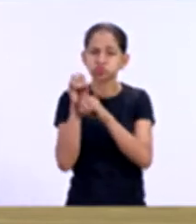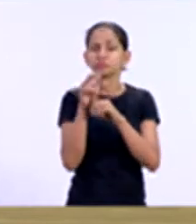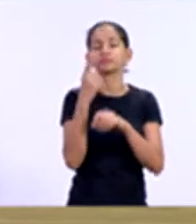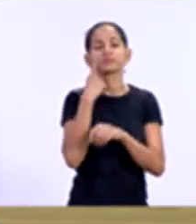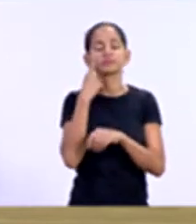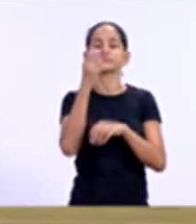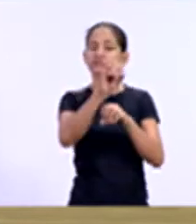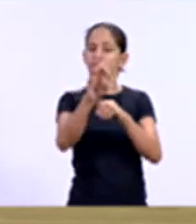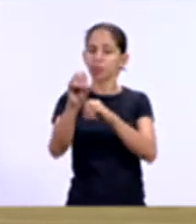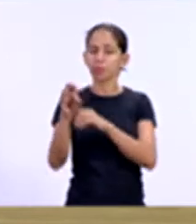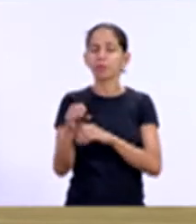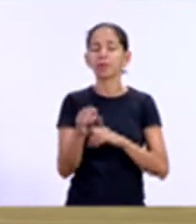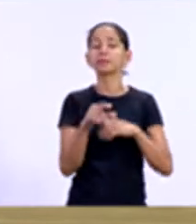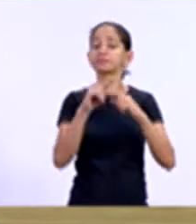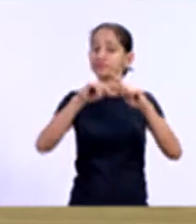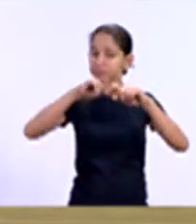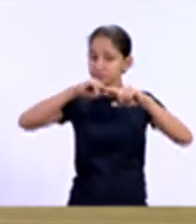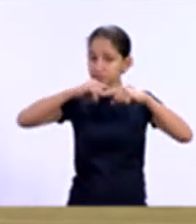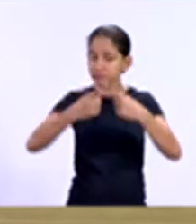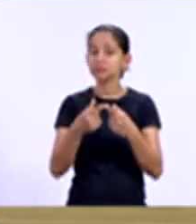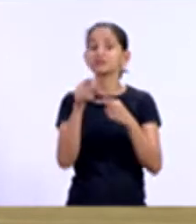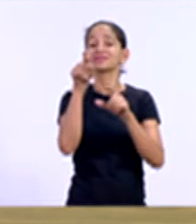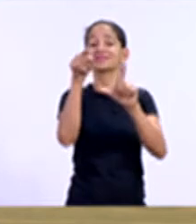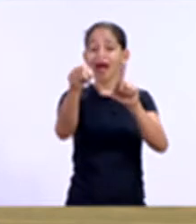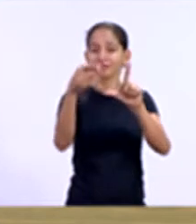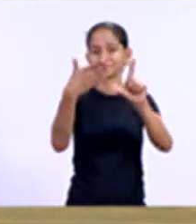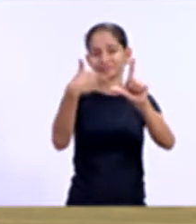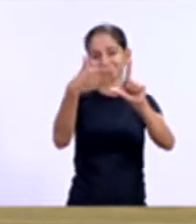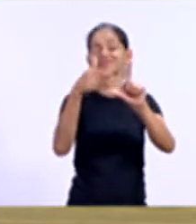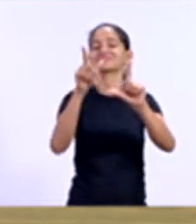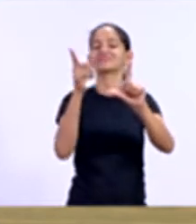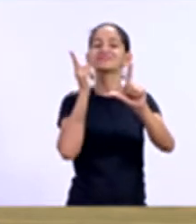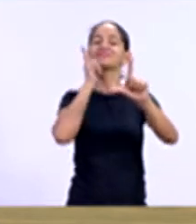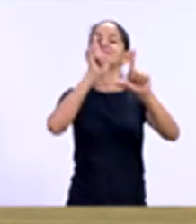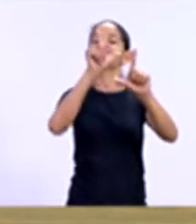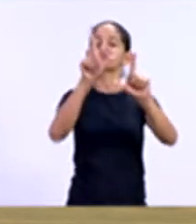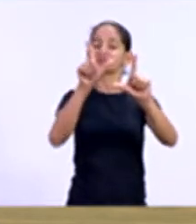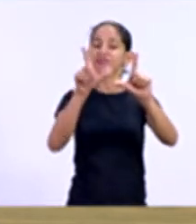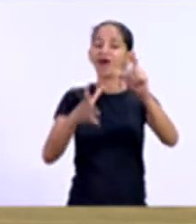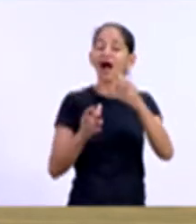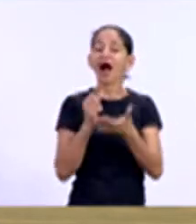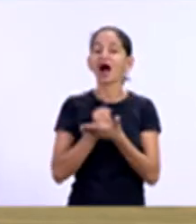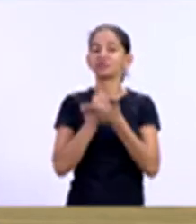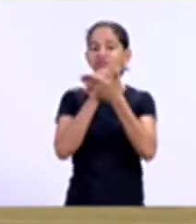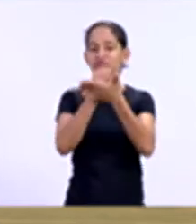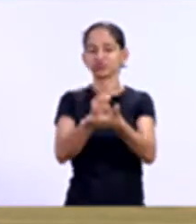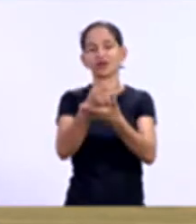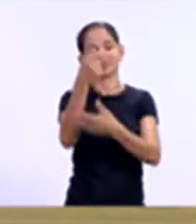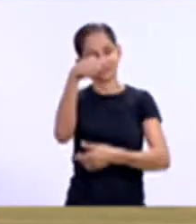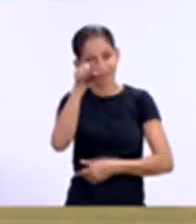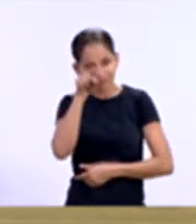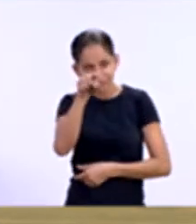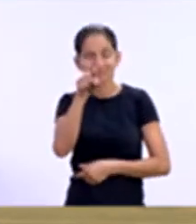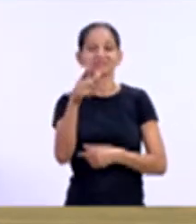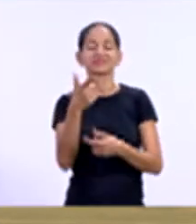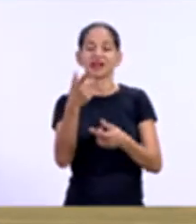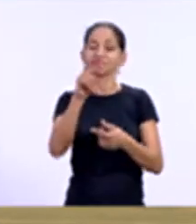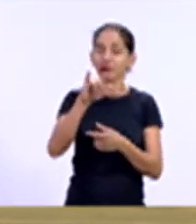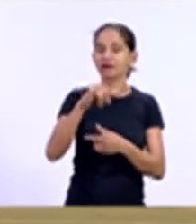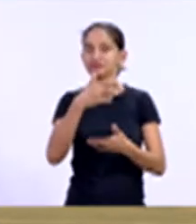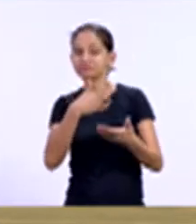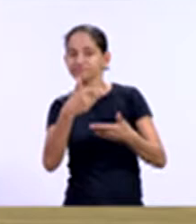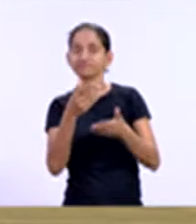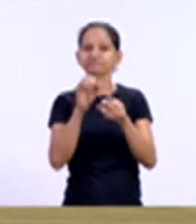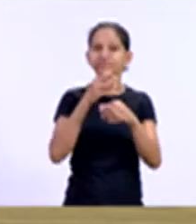têm em mãos aí, né, do nosso curso. E aí o ambiente virtual, ele vai fazer esse complemento. Além de fazer esse complemento do que a gente trabalha